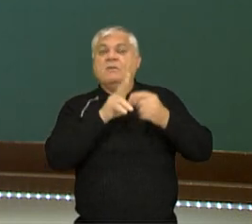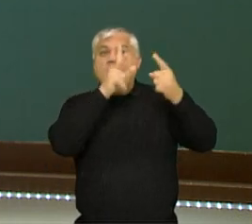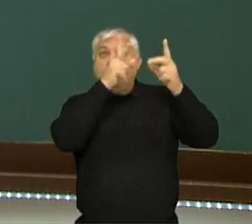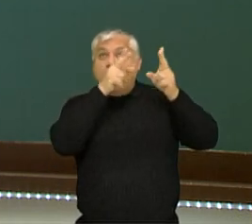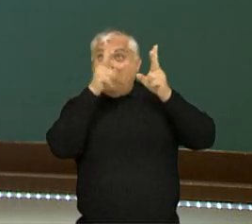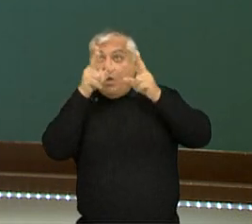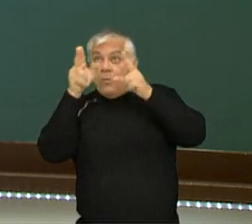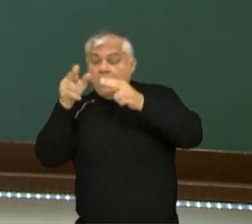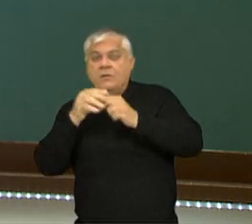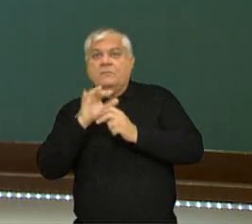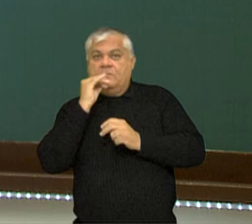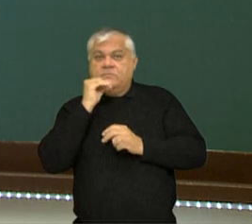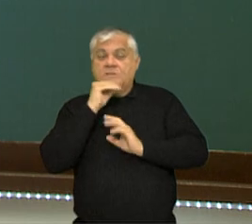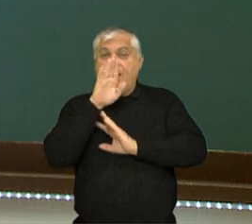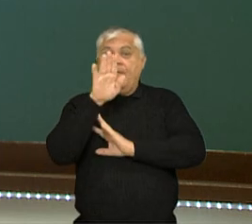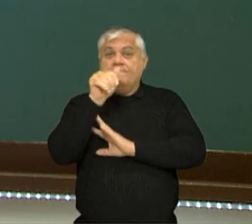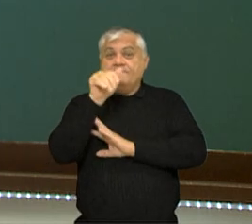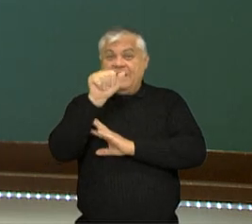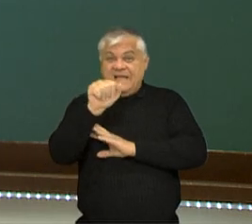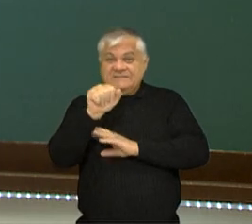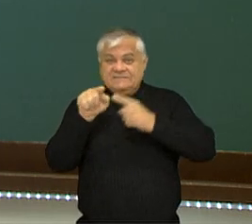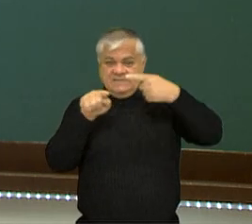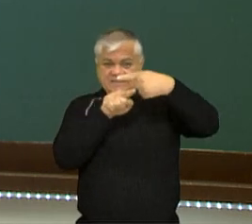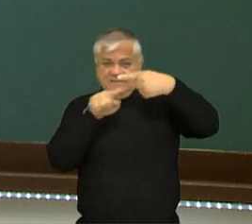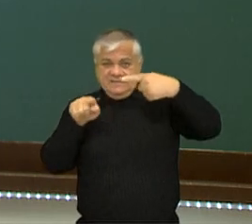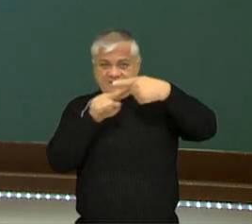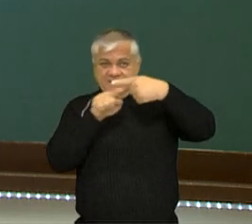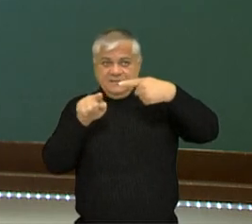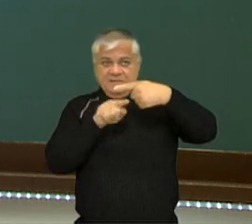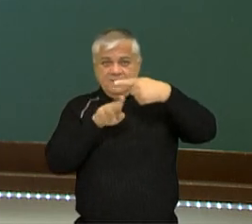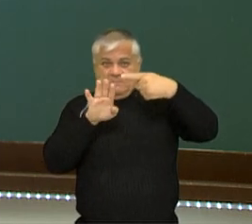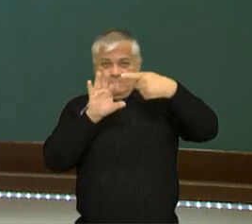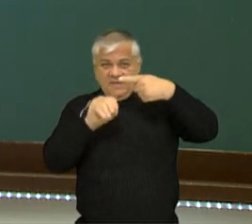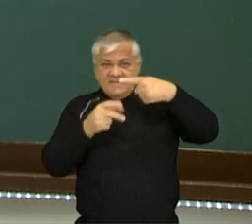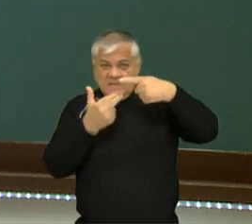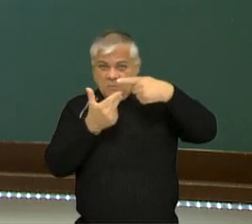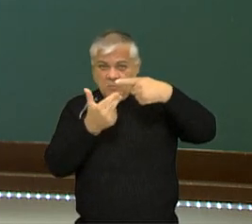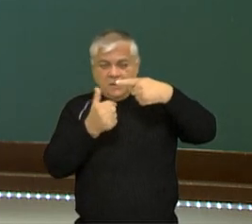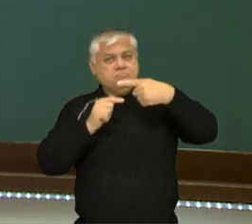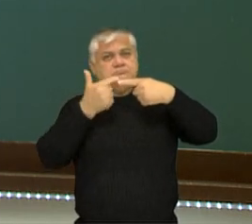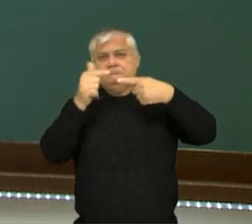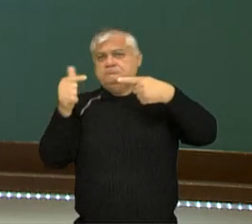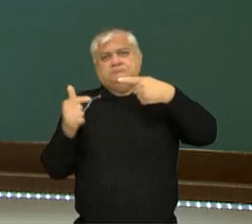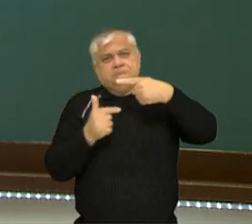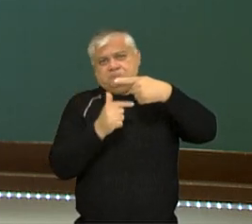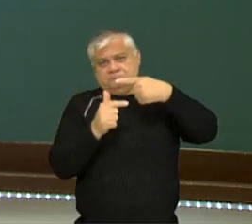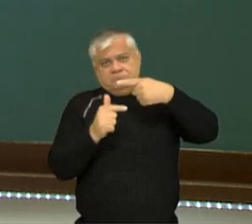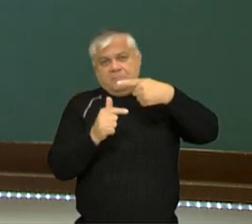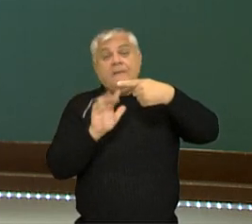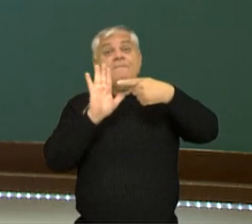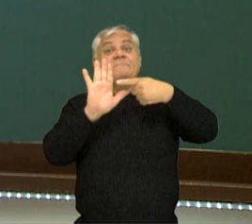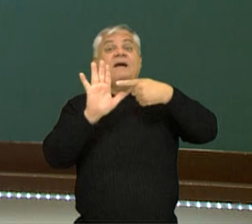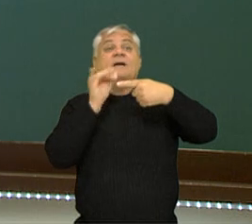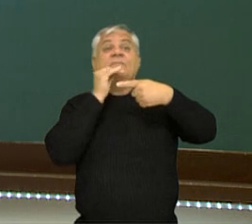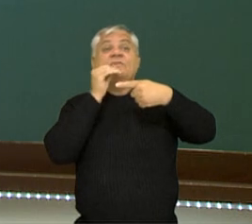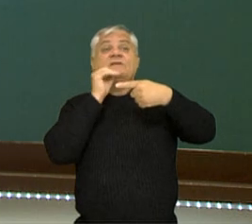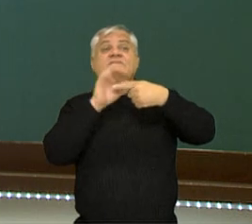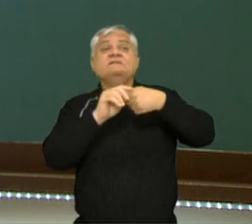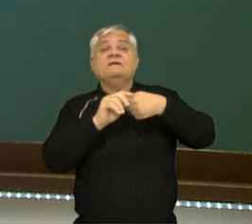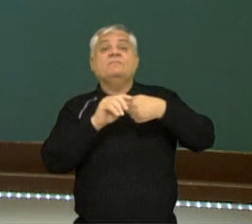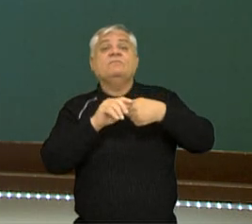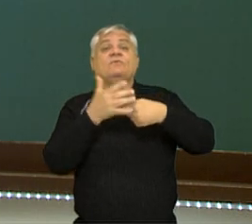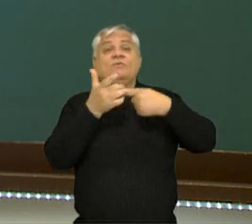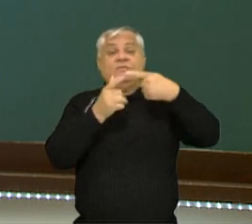base. Por enquanto, nenhuma dessas potências tem a mesma base. Mas eu posso